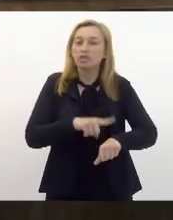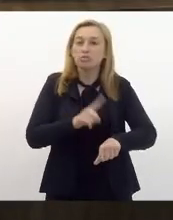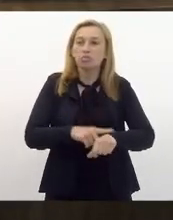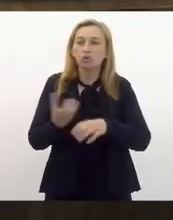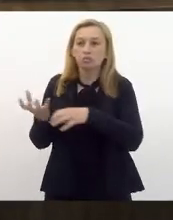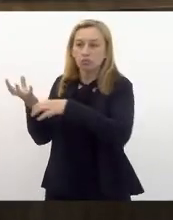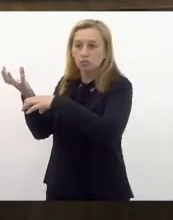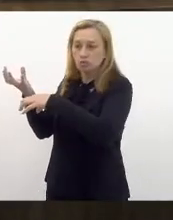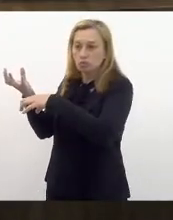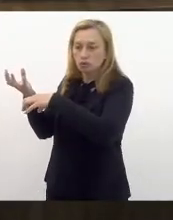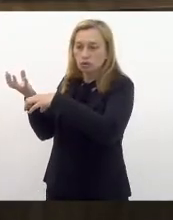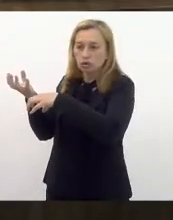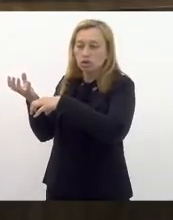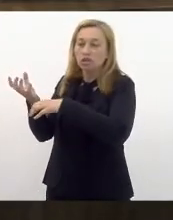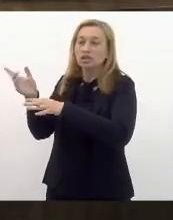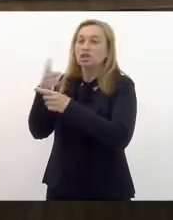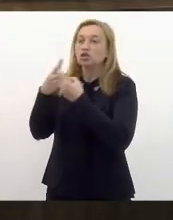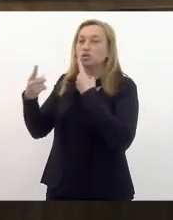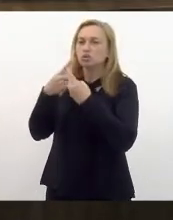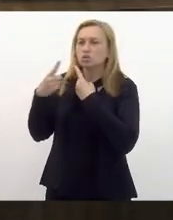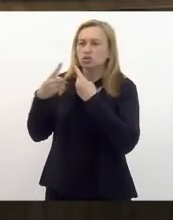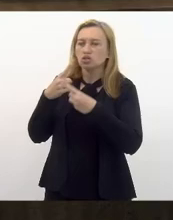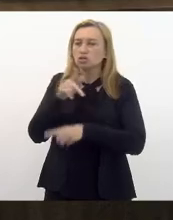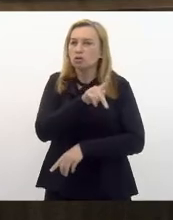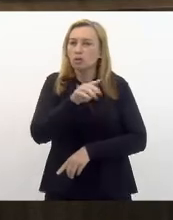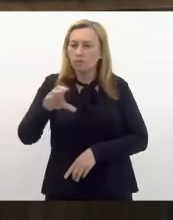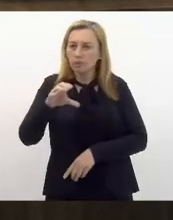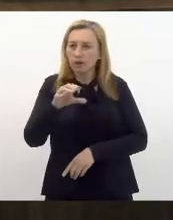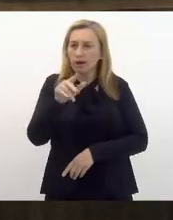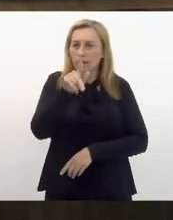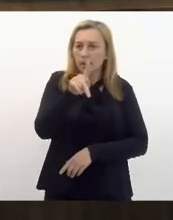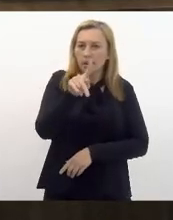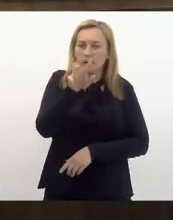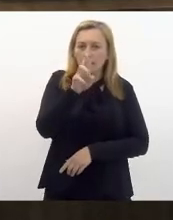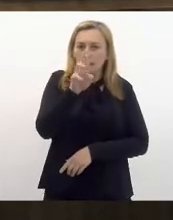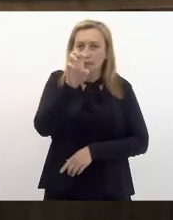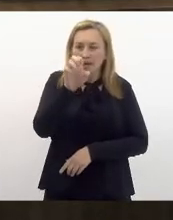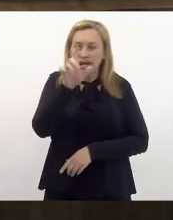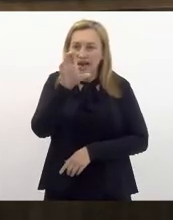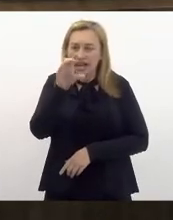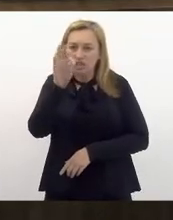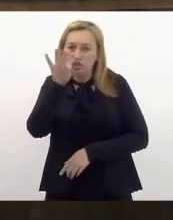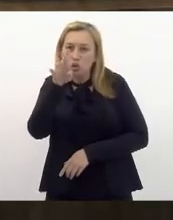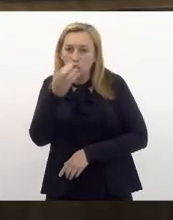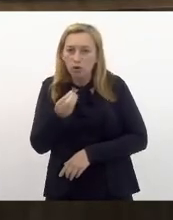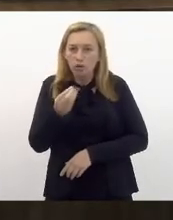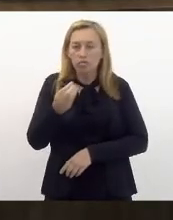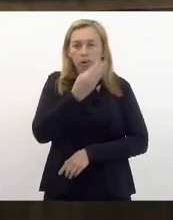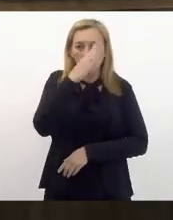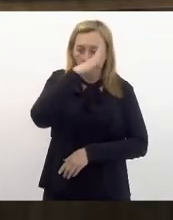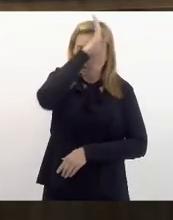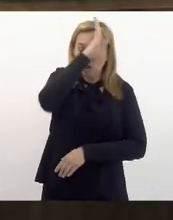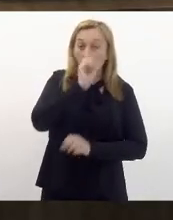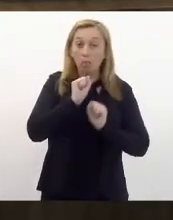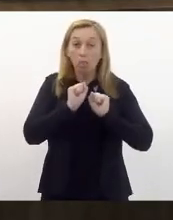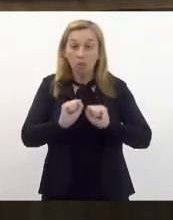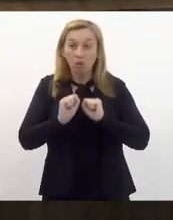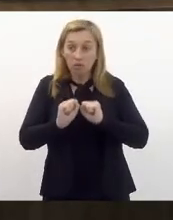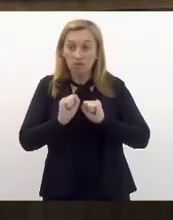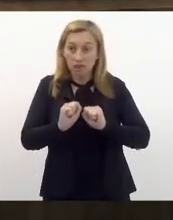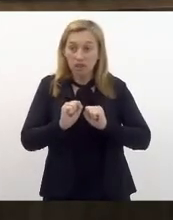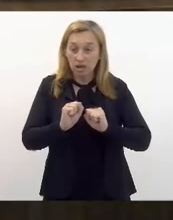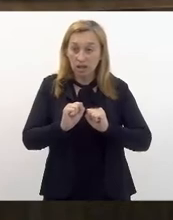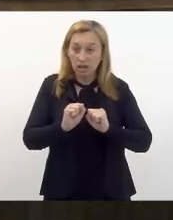que o congresso Federal tá discutindo uma PEC dos precatórios por bolsonaro poder alimentar